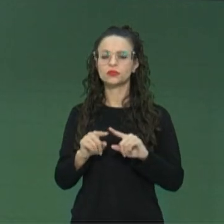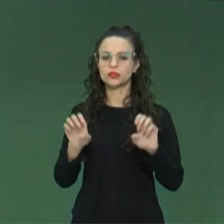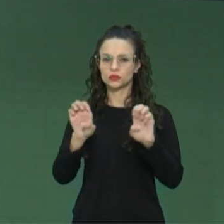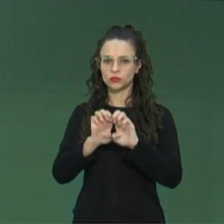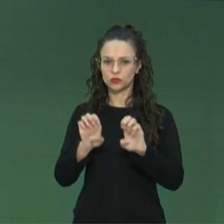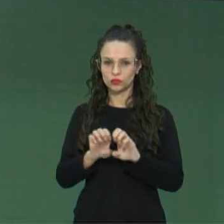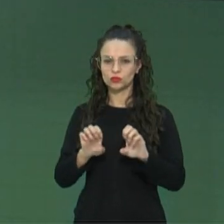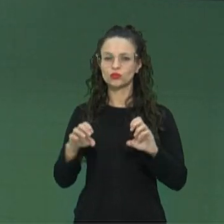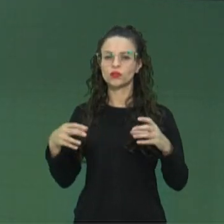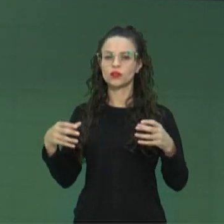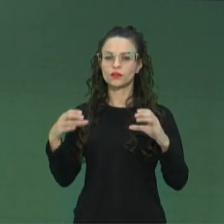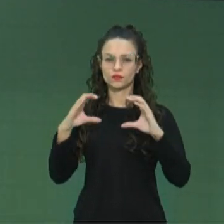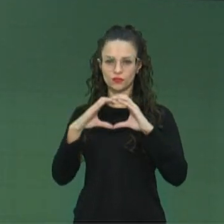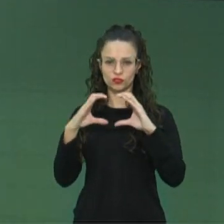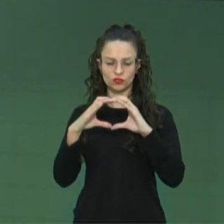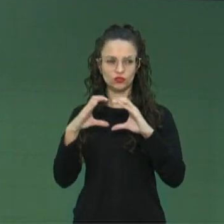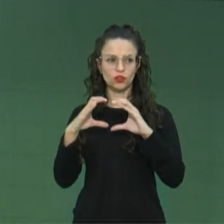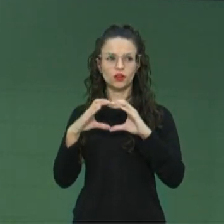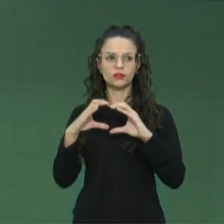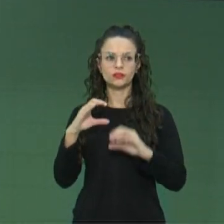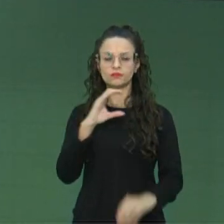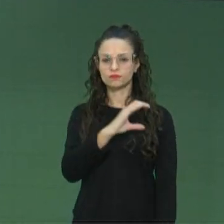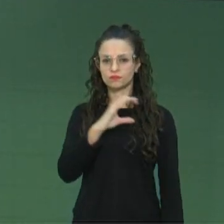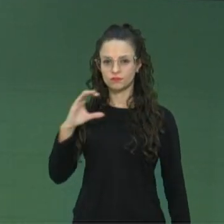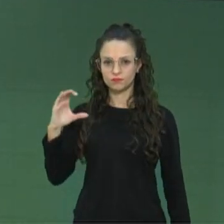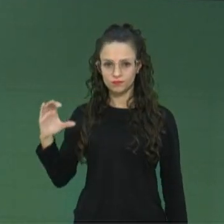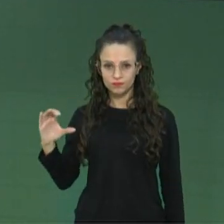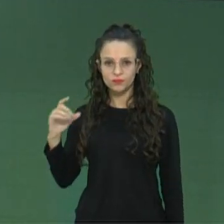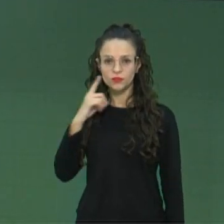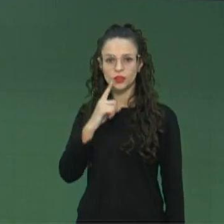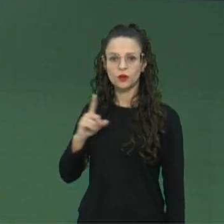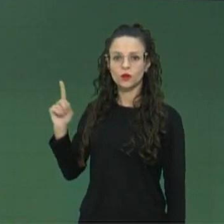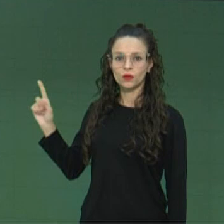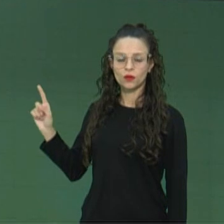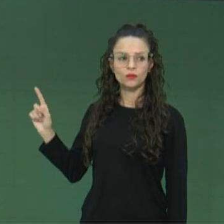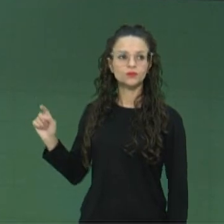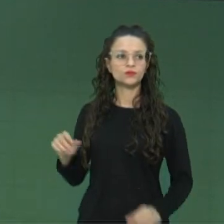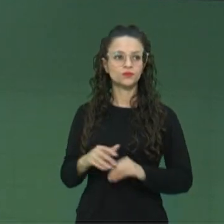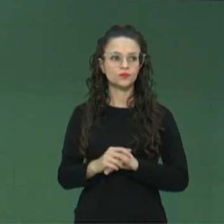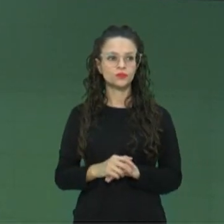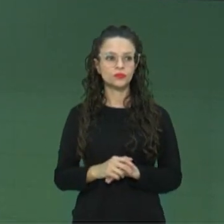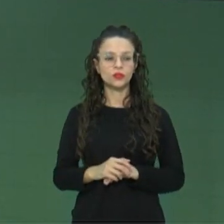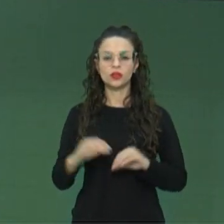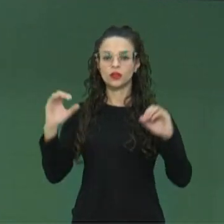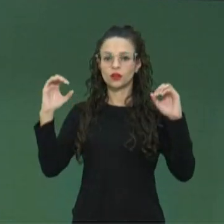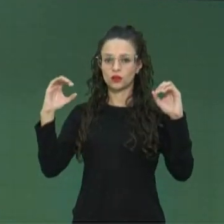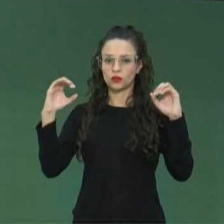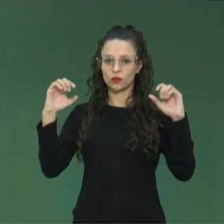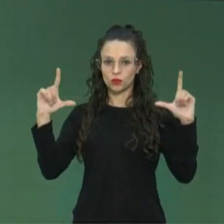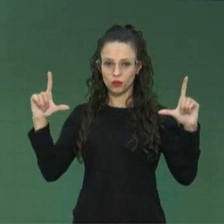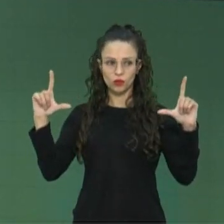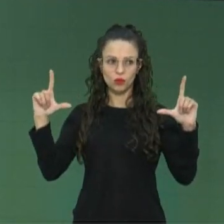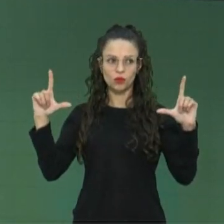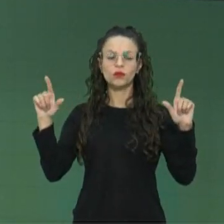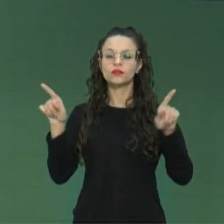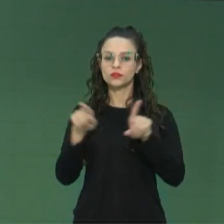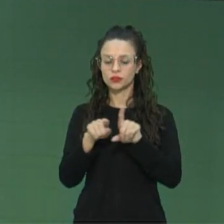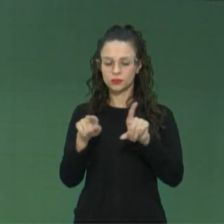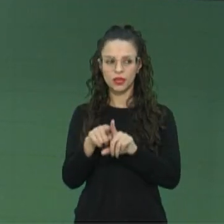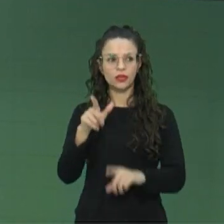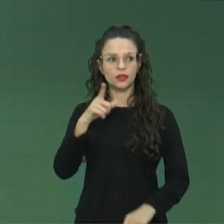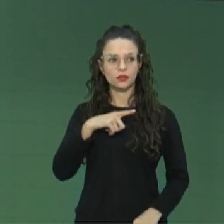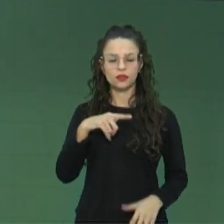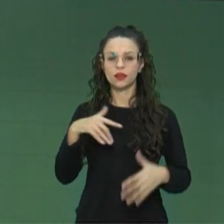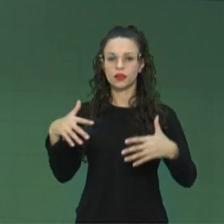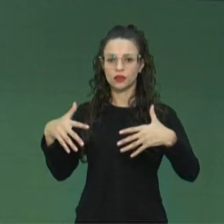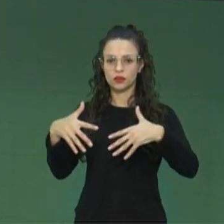carbonos. Dicloro no carbono 1 e no carbono 2, certo? Então eu tenho 2 cloros. Existe sim a